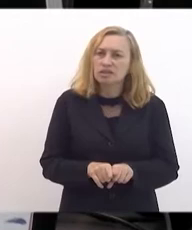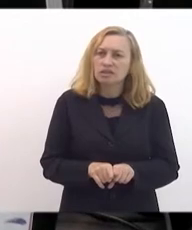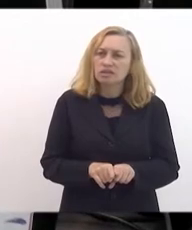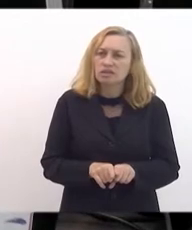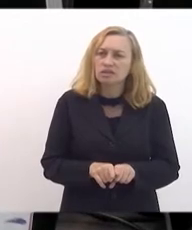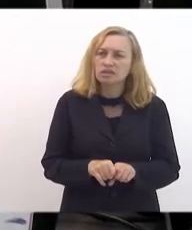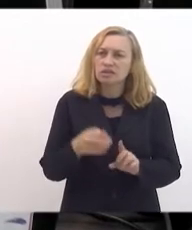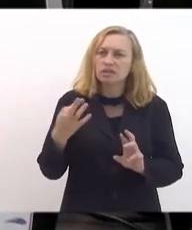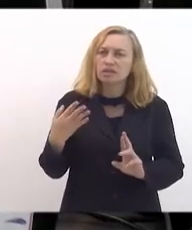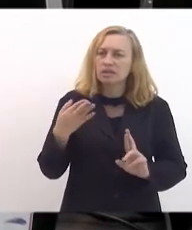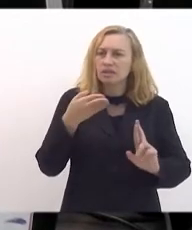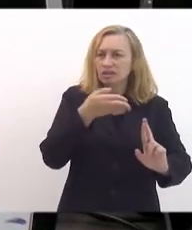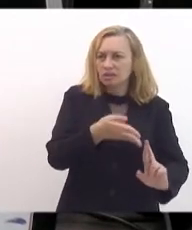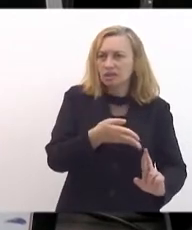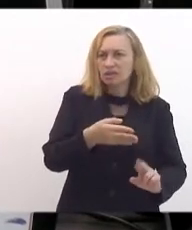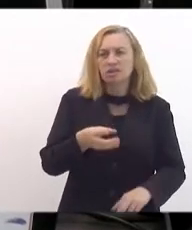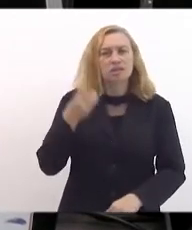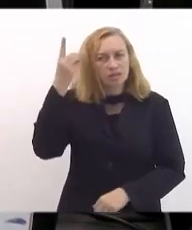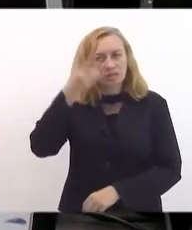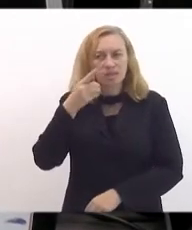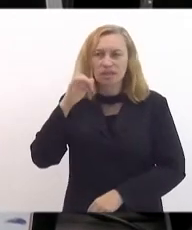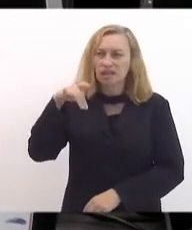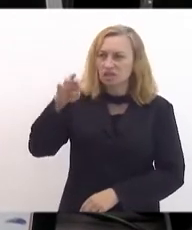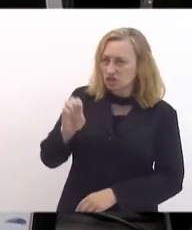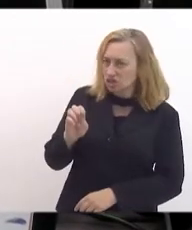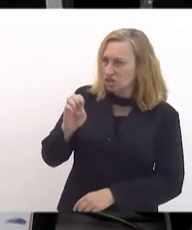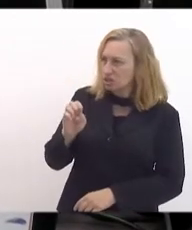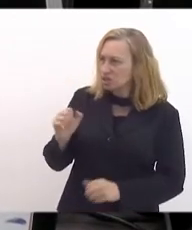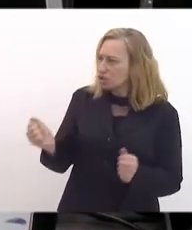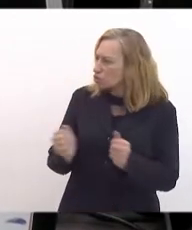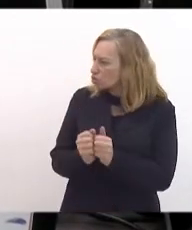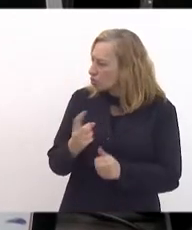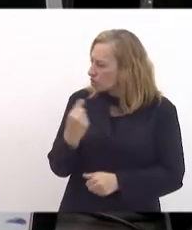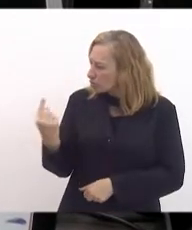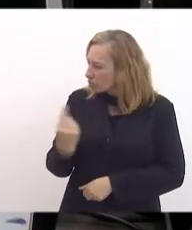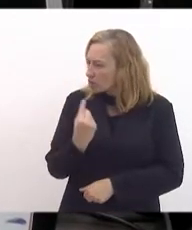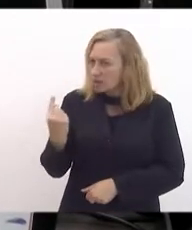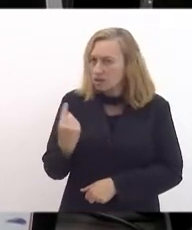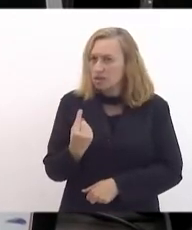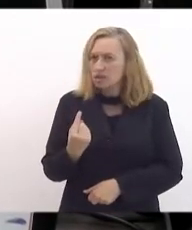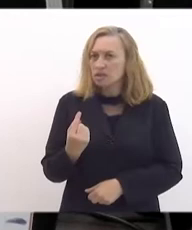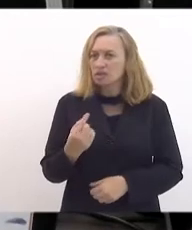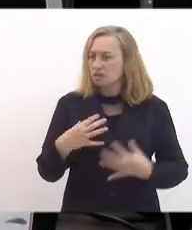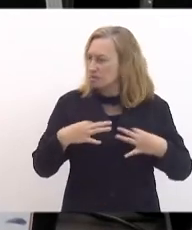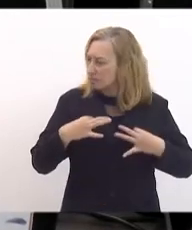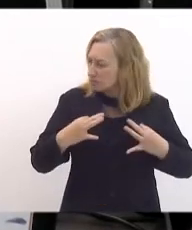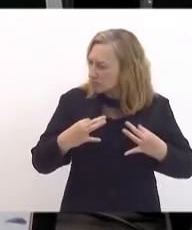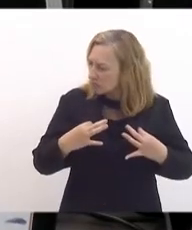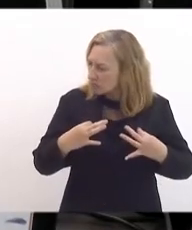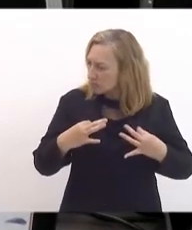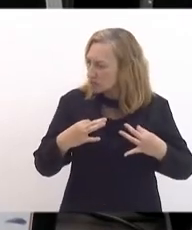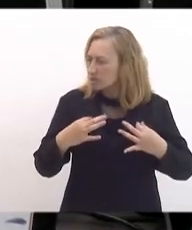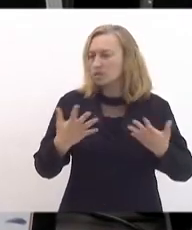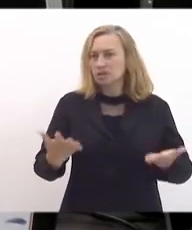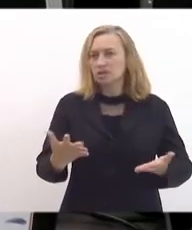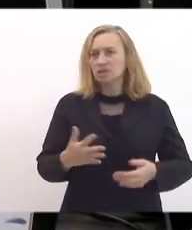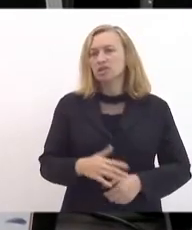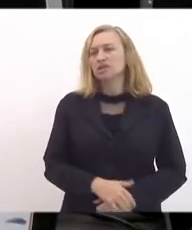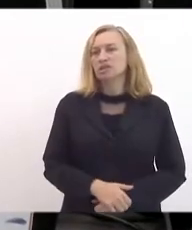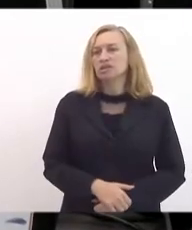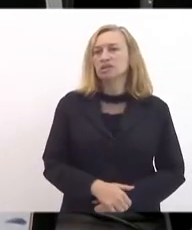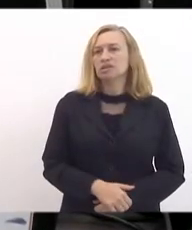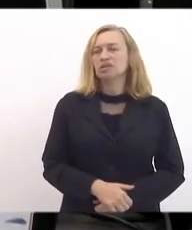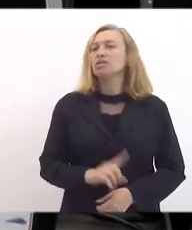a referência ao Deputado Alexandre se juntou a nós aqui tá Tô disposição e